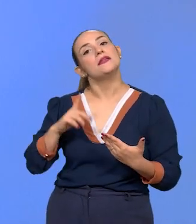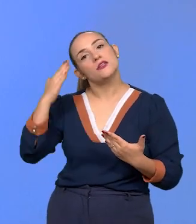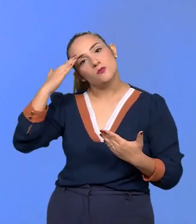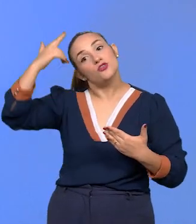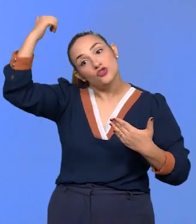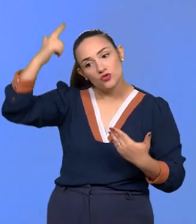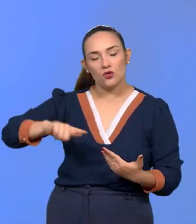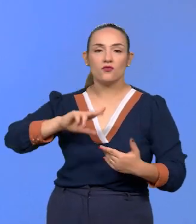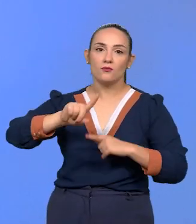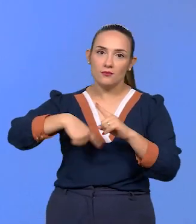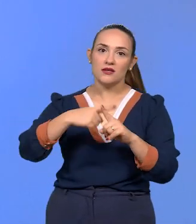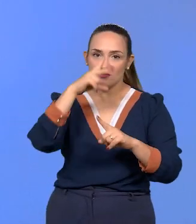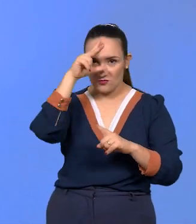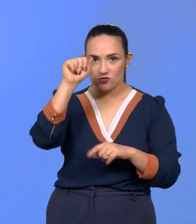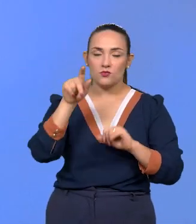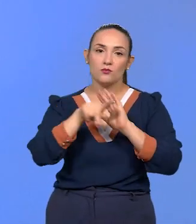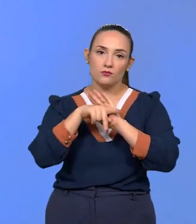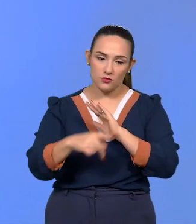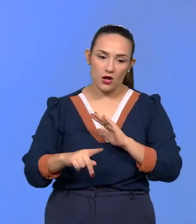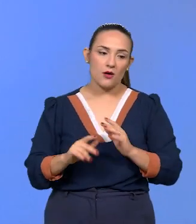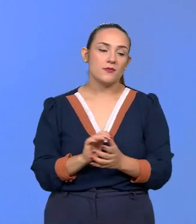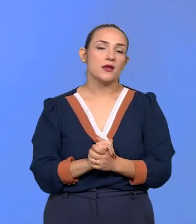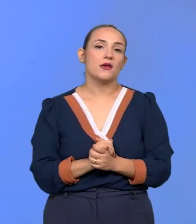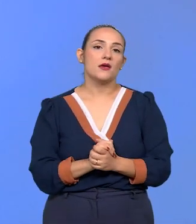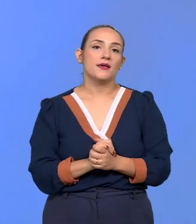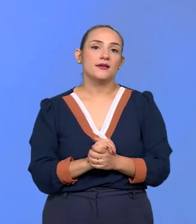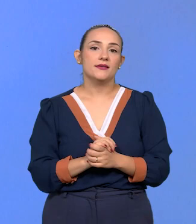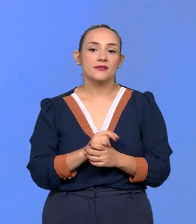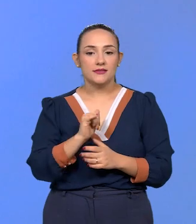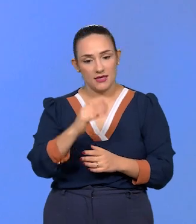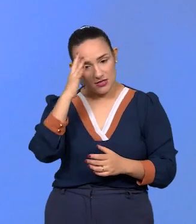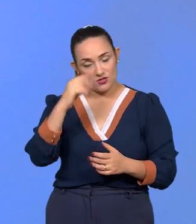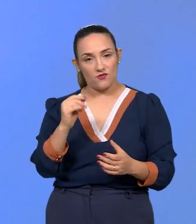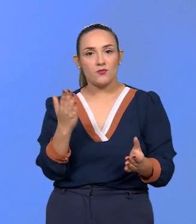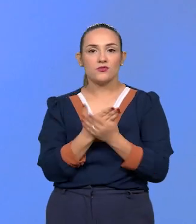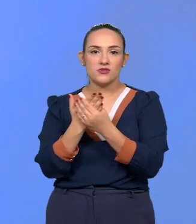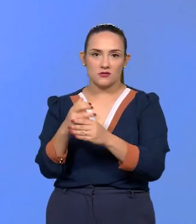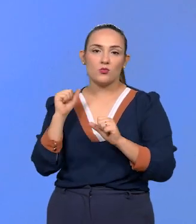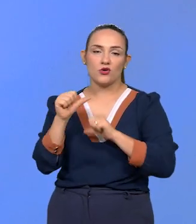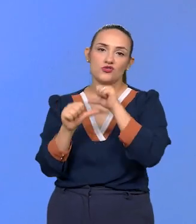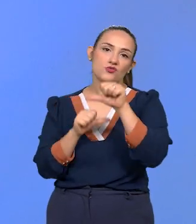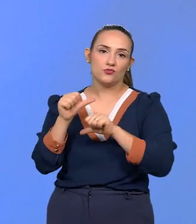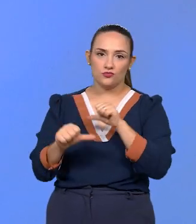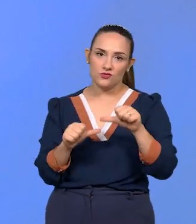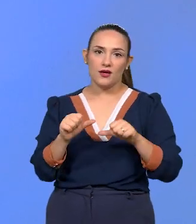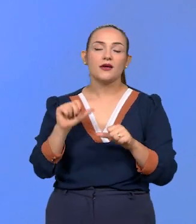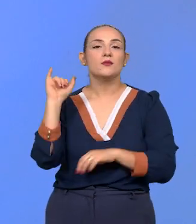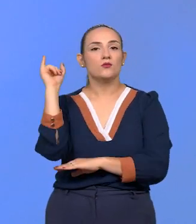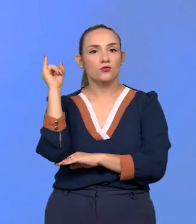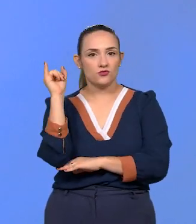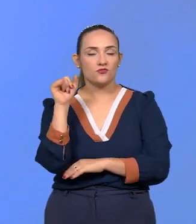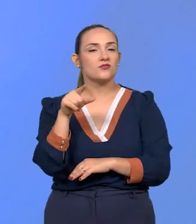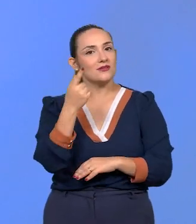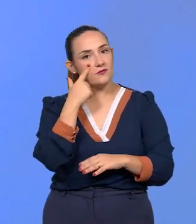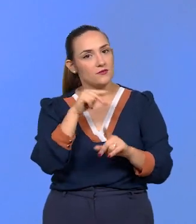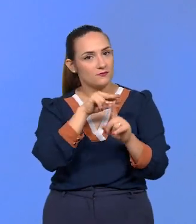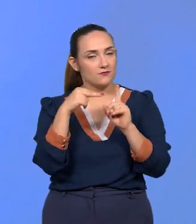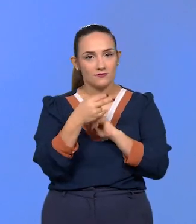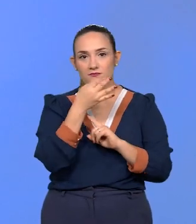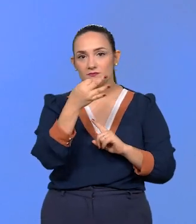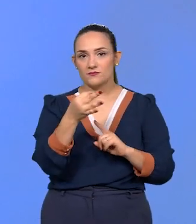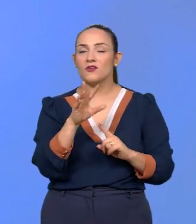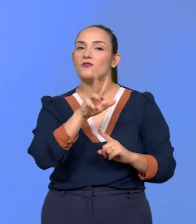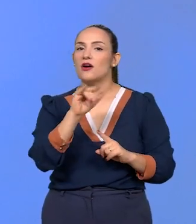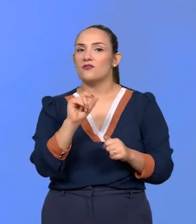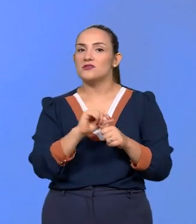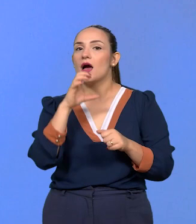coisa julgada em matéria tributária. Você está acompanhando essa conversa no Ponto de Vista, aqui na TV Assembleia. A gente vai fazer um breve